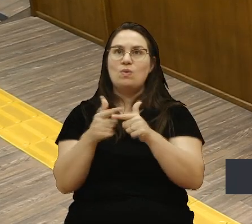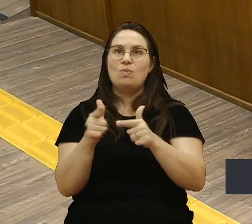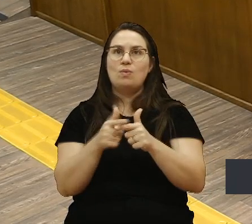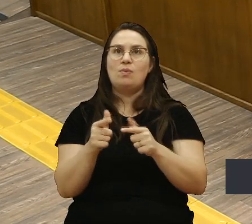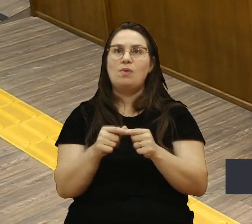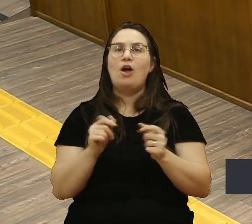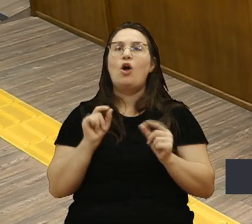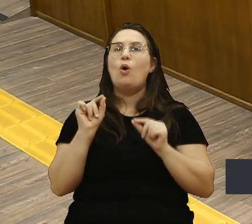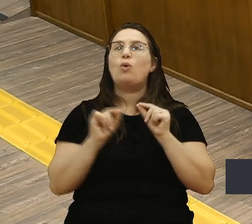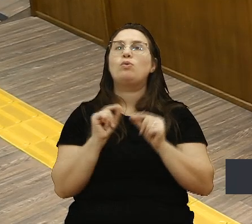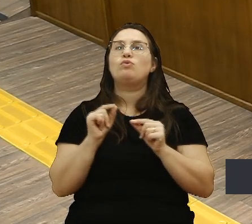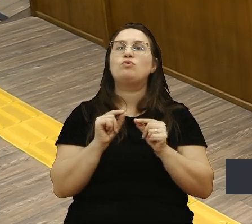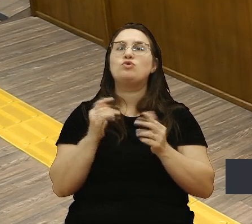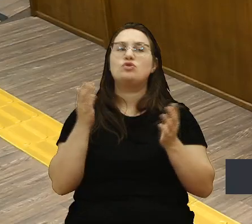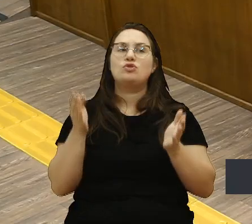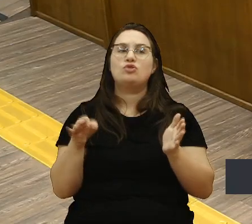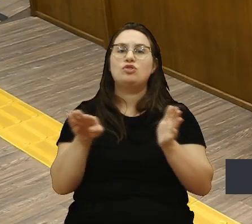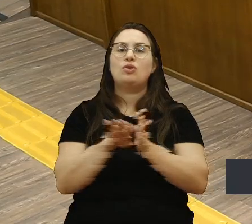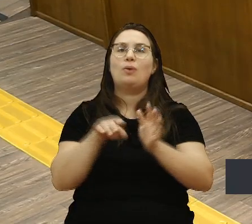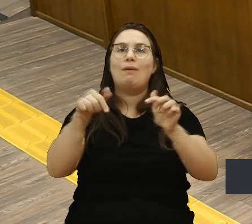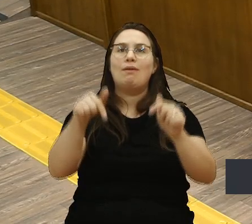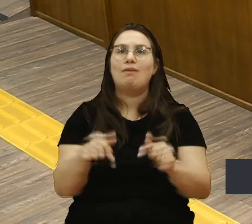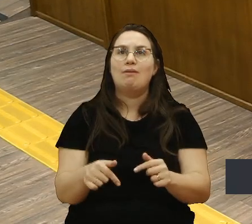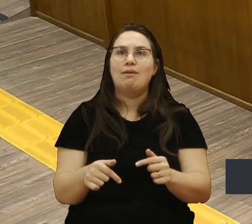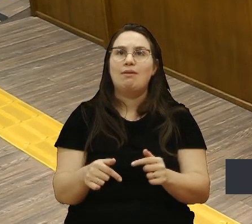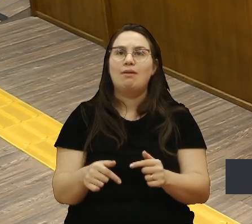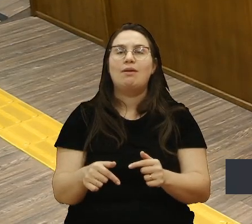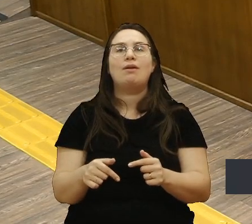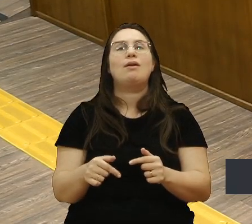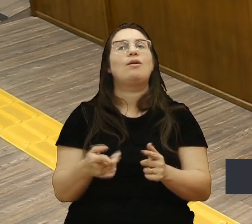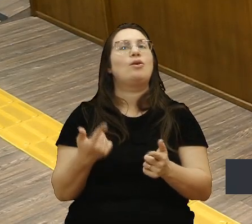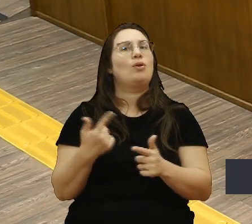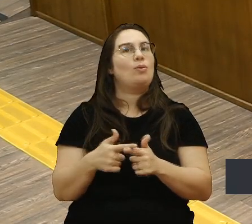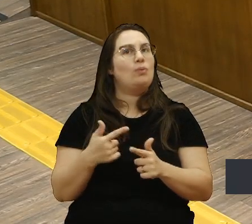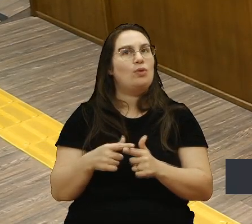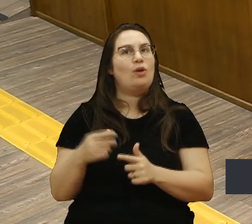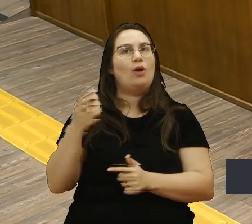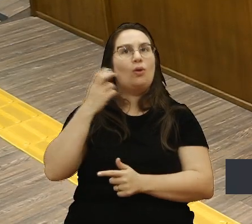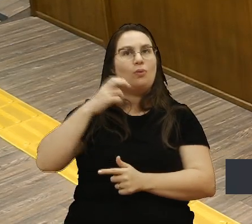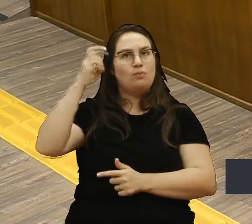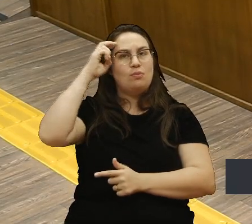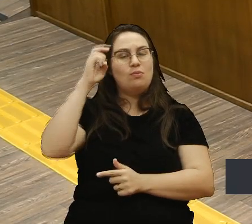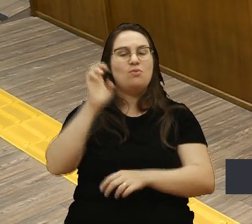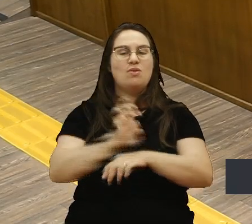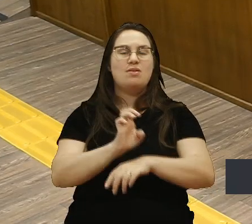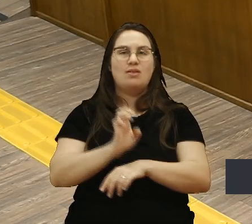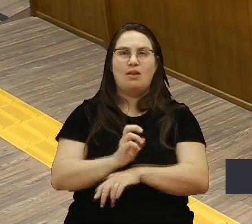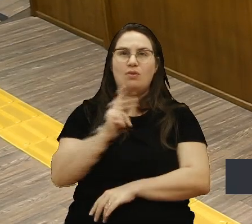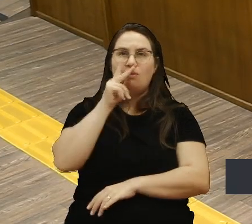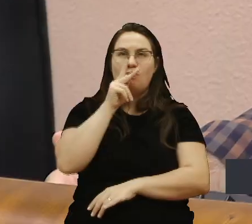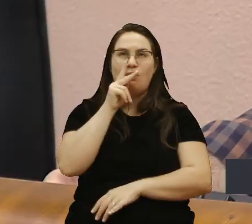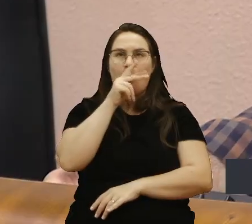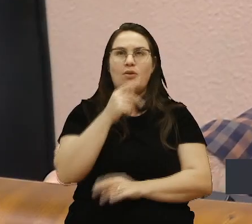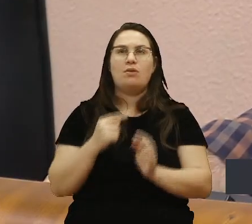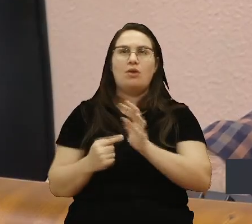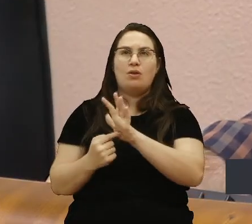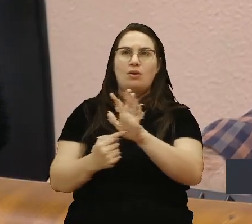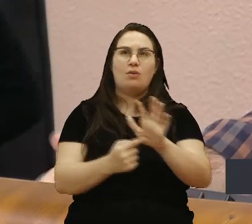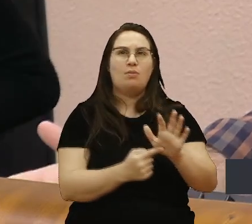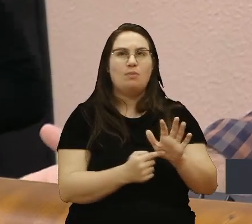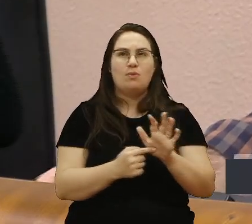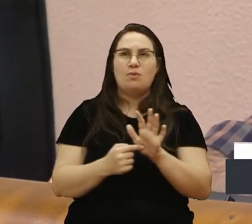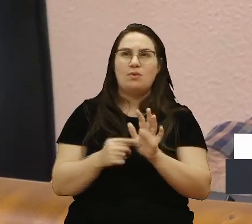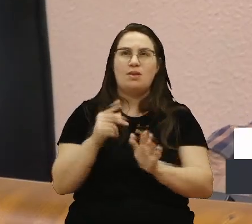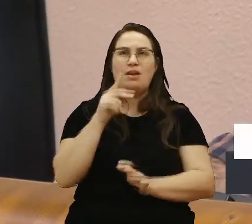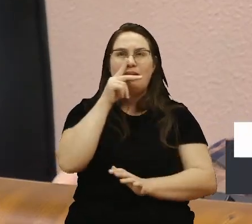por onde, ou como a gente chegou até aqui. E para mim a gente chegou até aqui por uma cultura de um Estado forte. Quando o Estado tem que demonstrar que é forte,